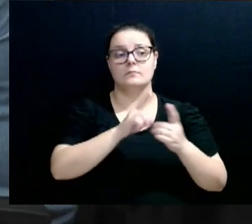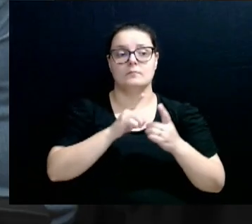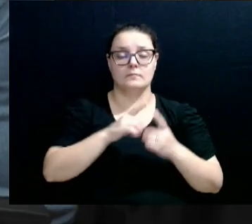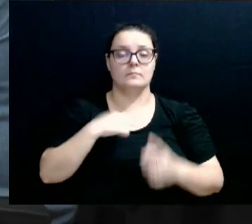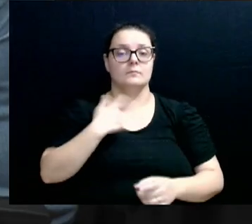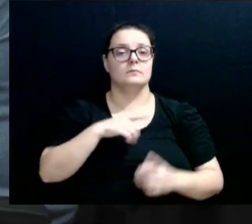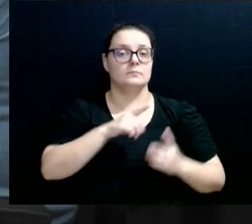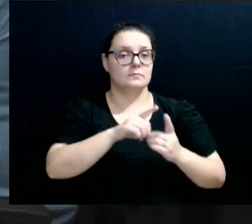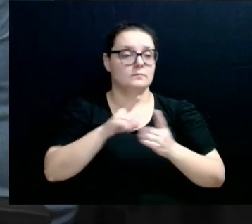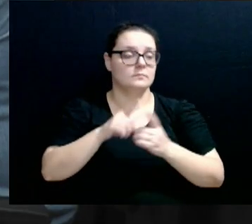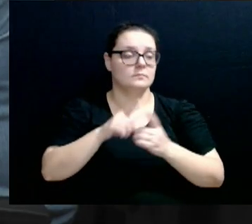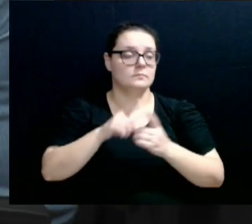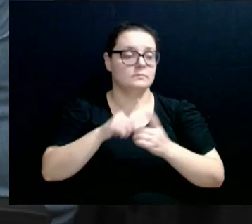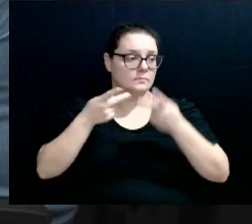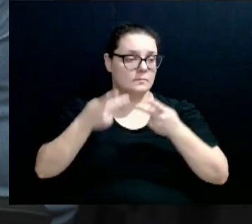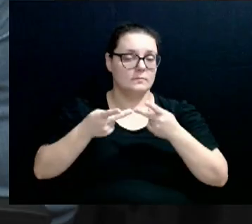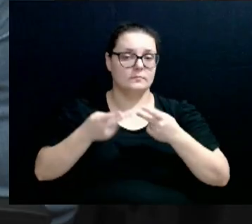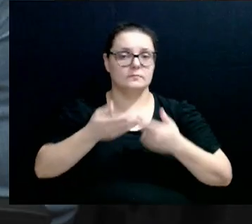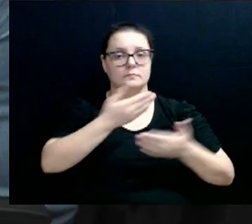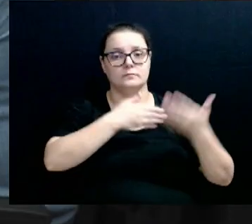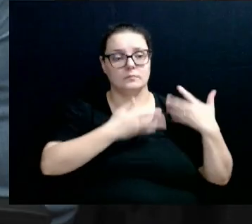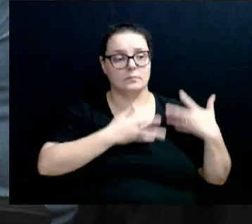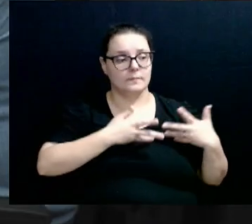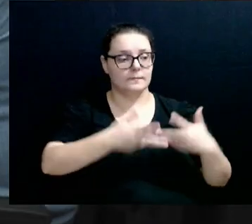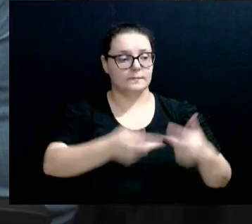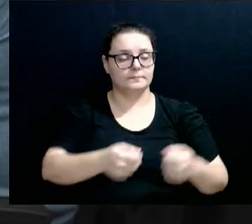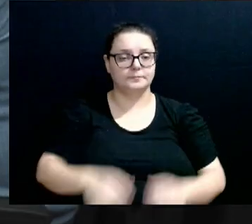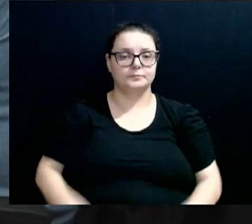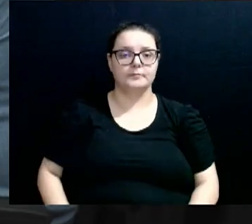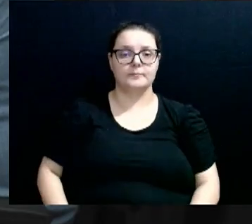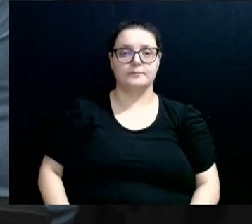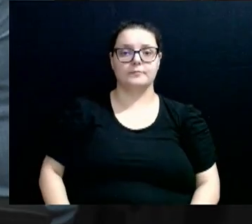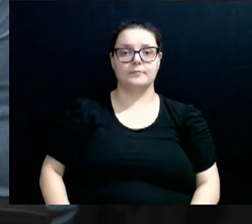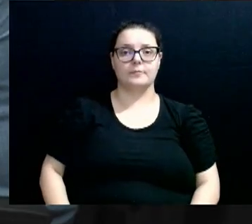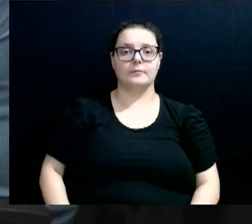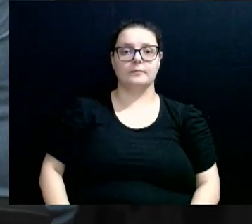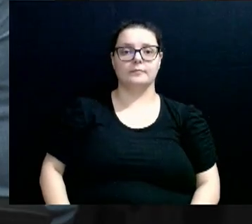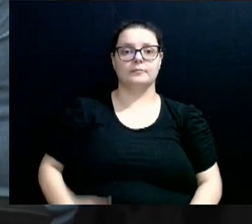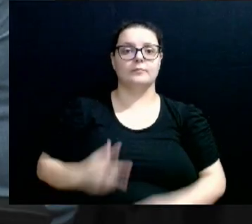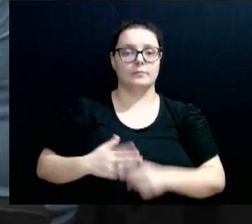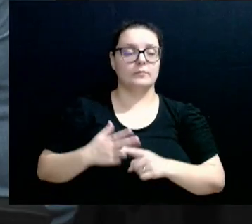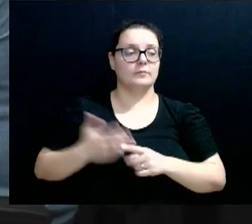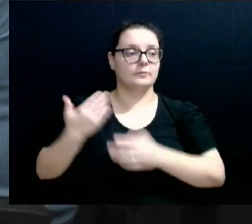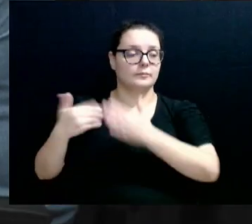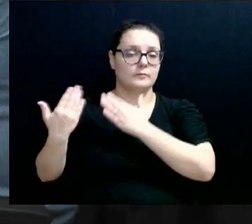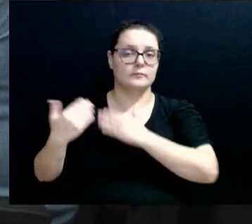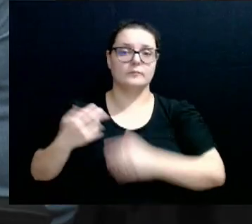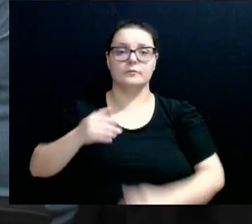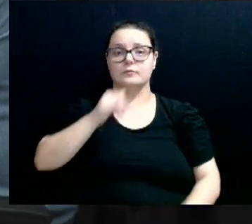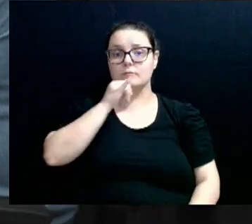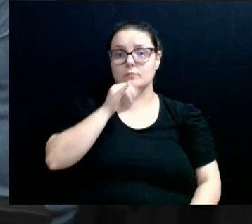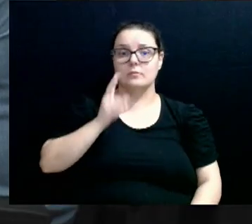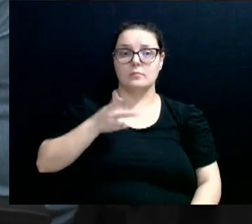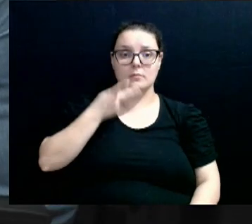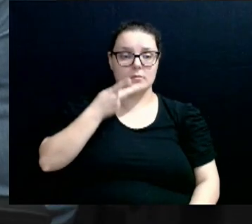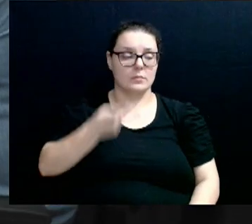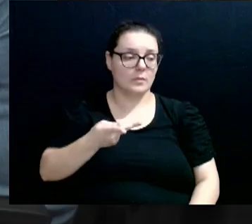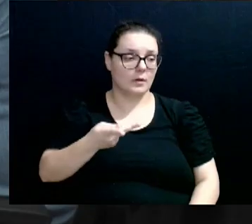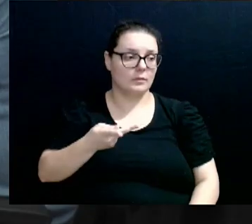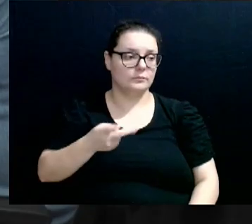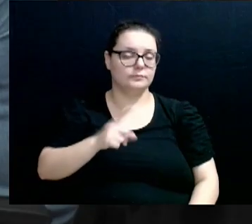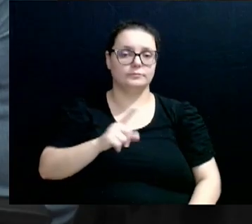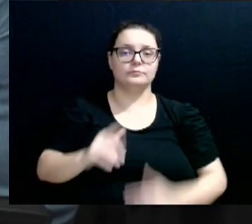aqui com os nossos outros convidados, né, nos episódios anteriores, e um exemplo que eu sempre dou, né, você não desenvolve, você